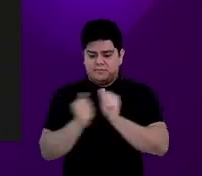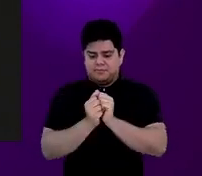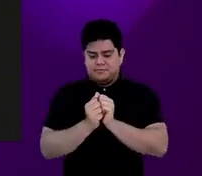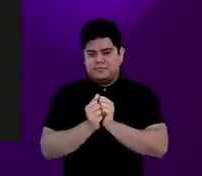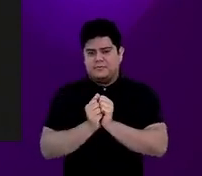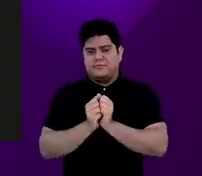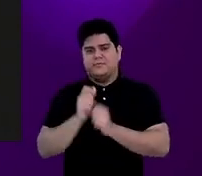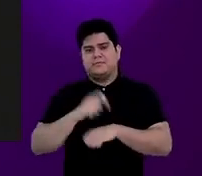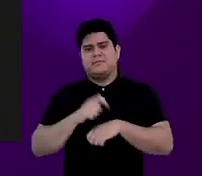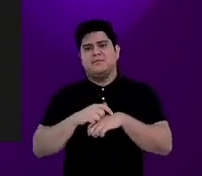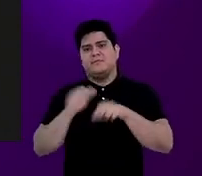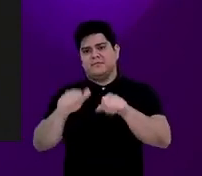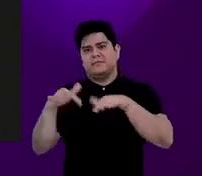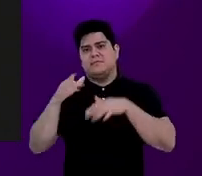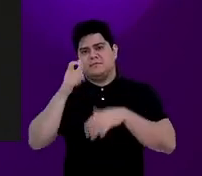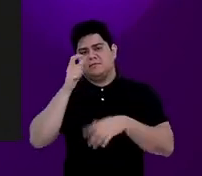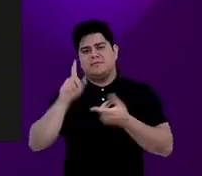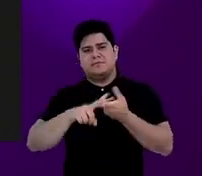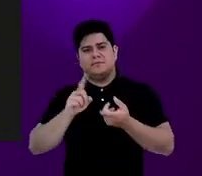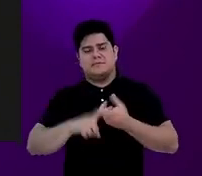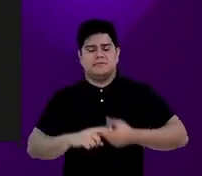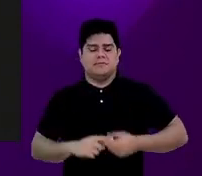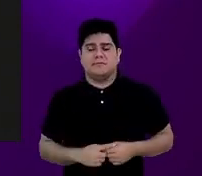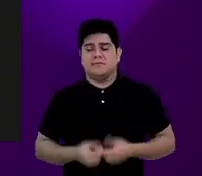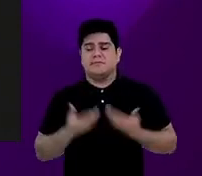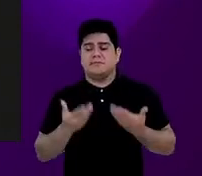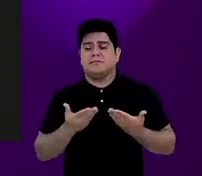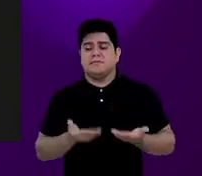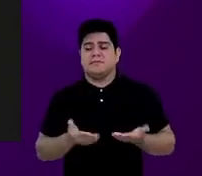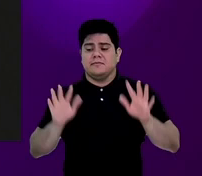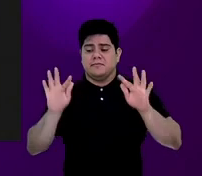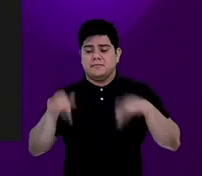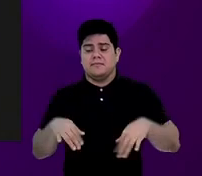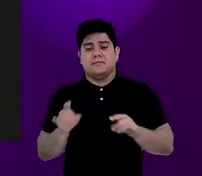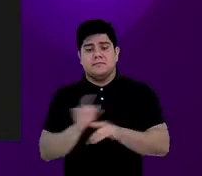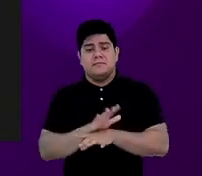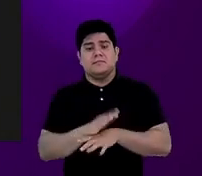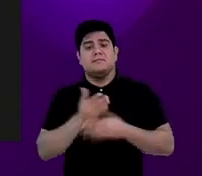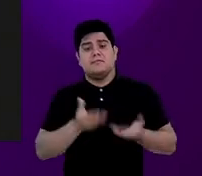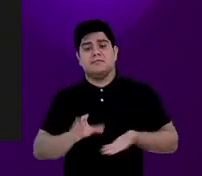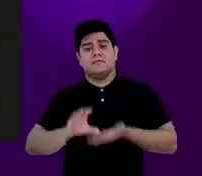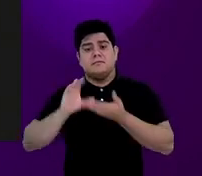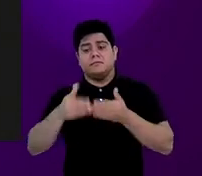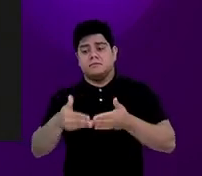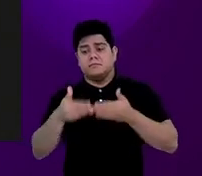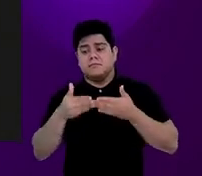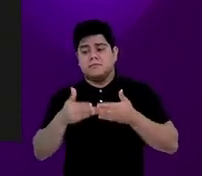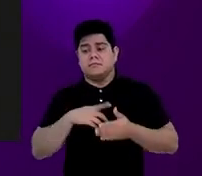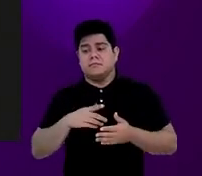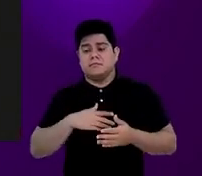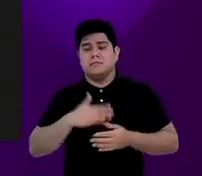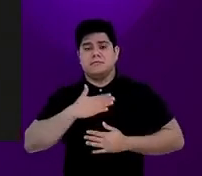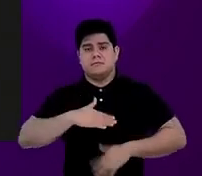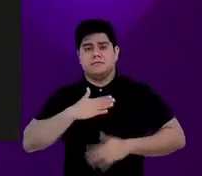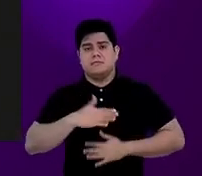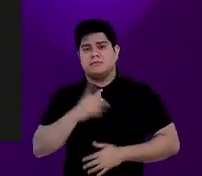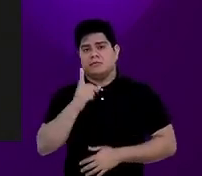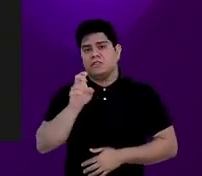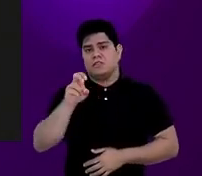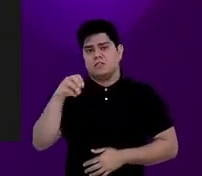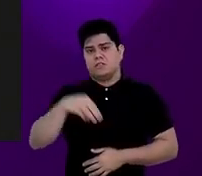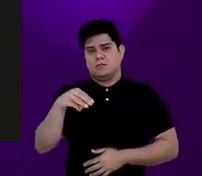acredito que a plateia também. E agora a gente encerra aqui e a comissão pediu que a gente desse um intervalo de 15 minutos